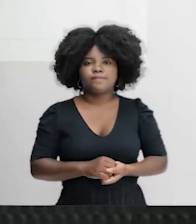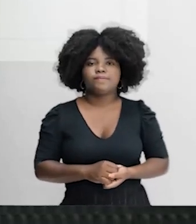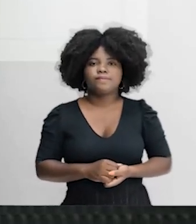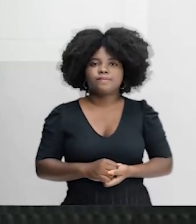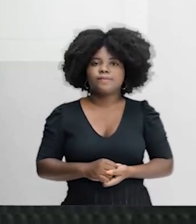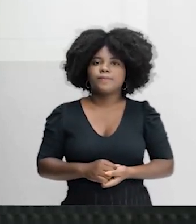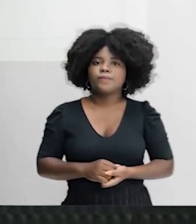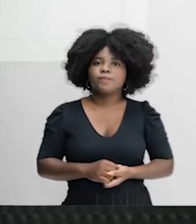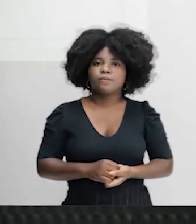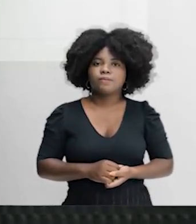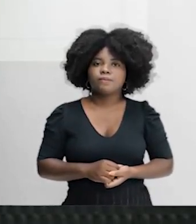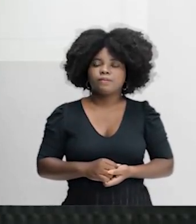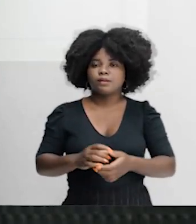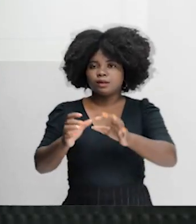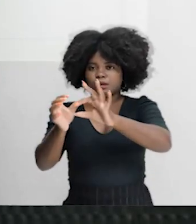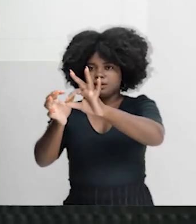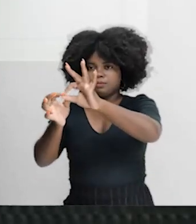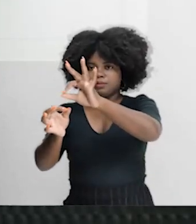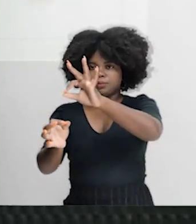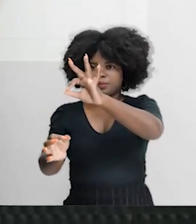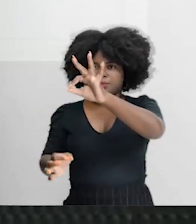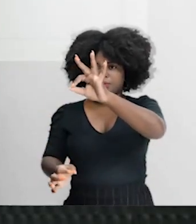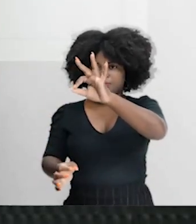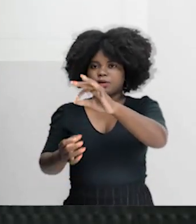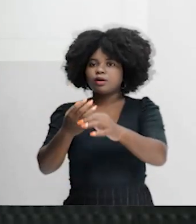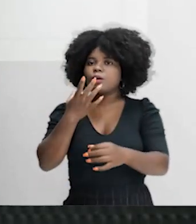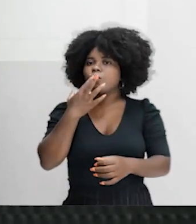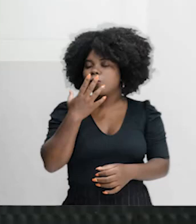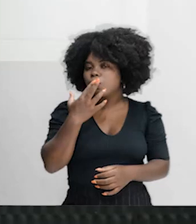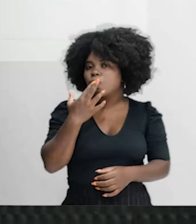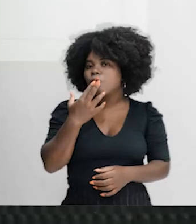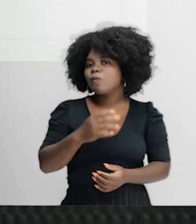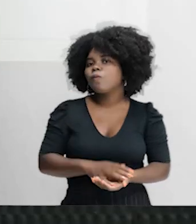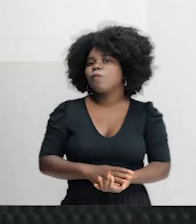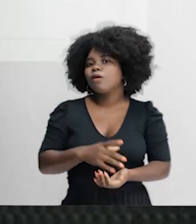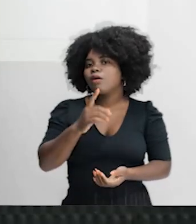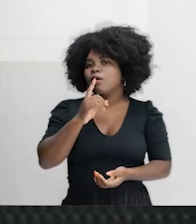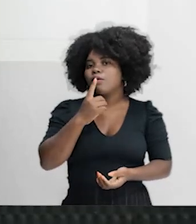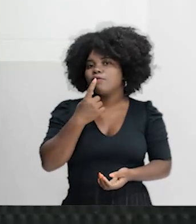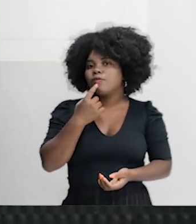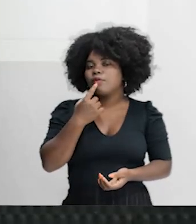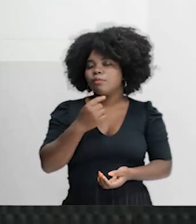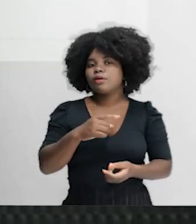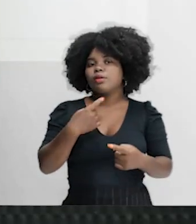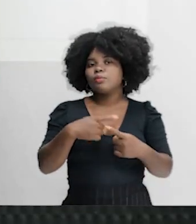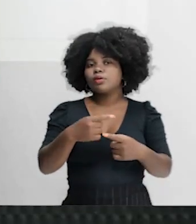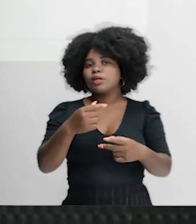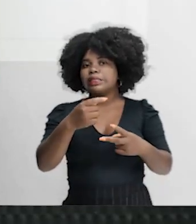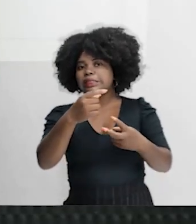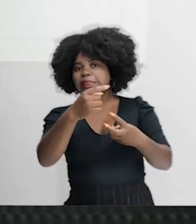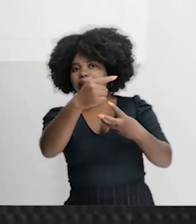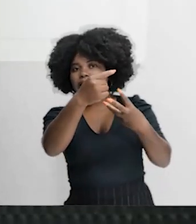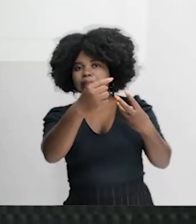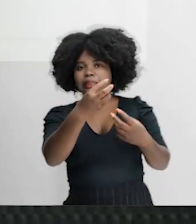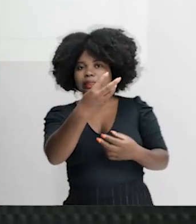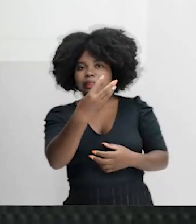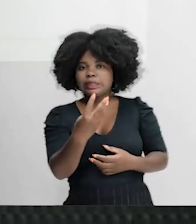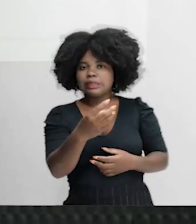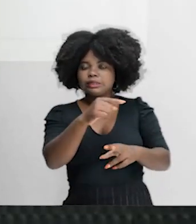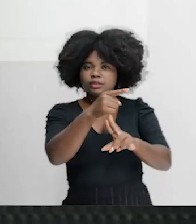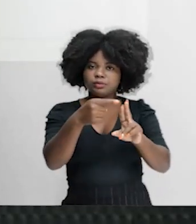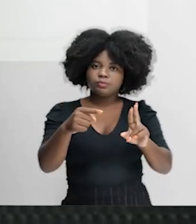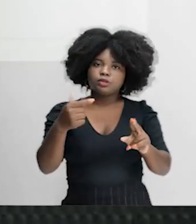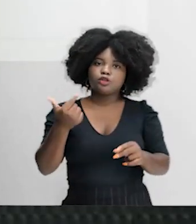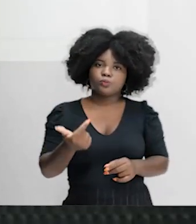linha tracejada sobre o 3π sobre 2. Tá? Por quê? Porque não vai existir